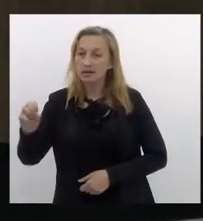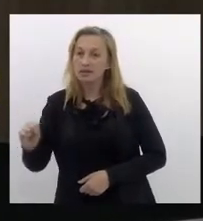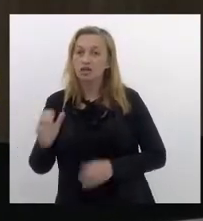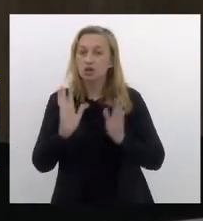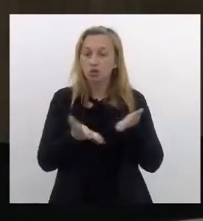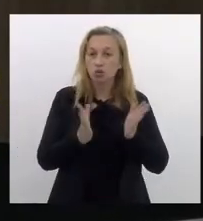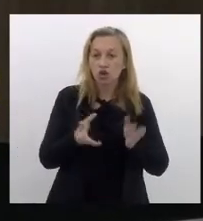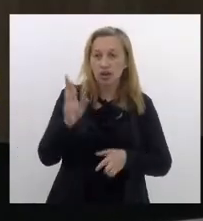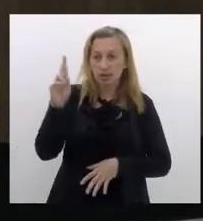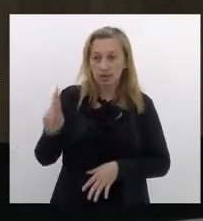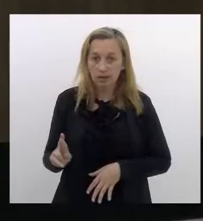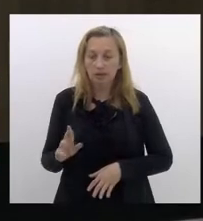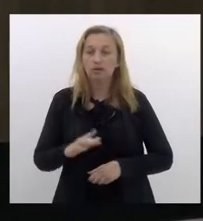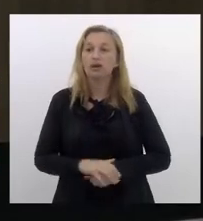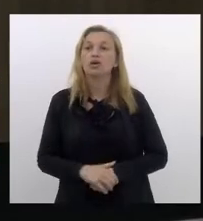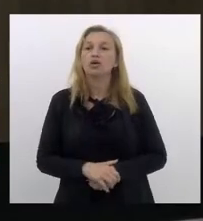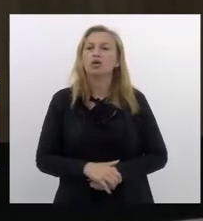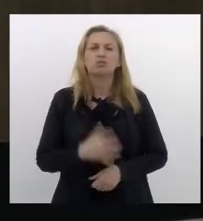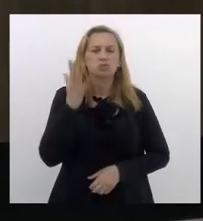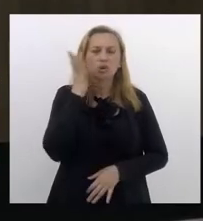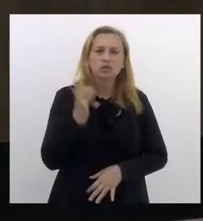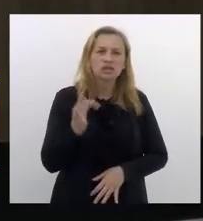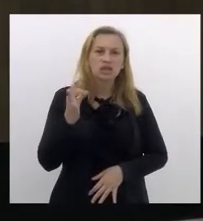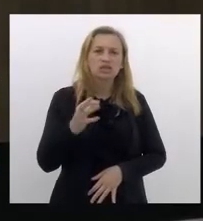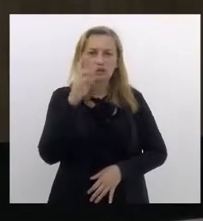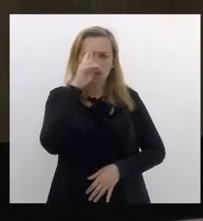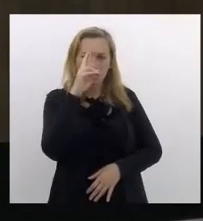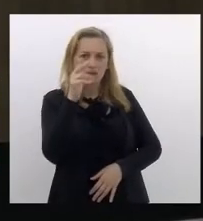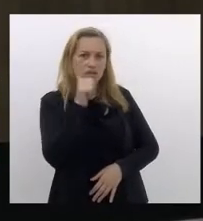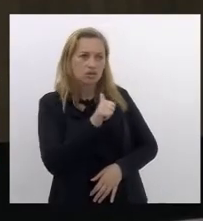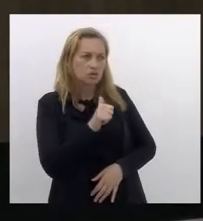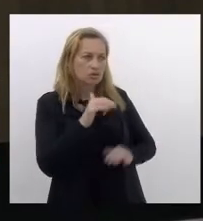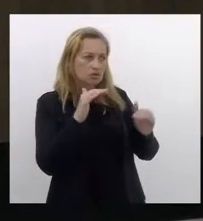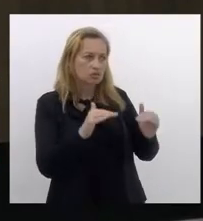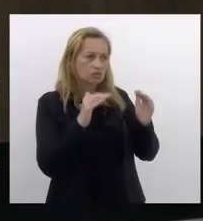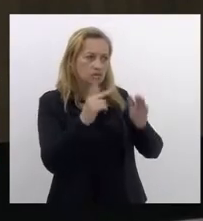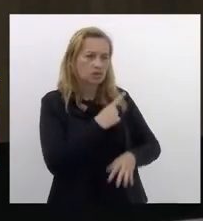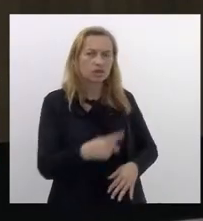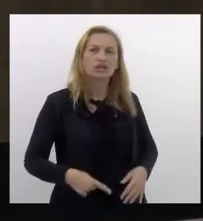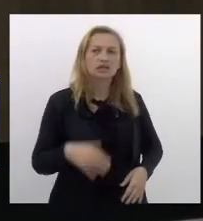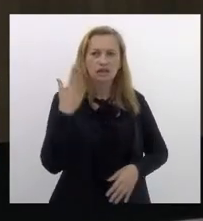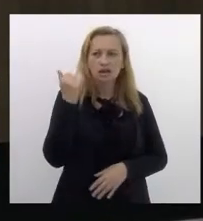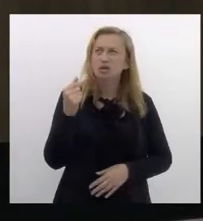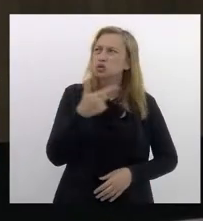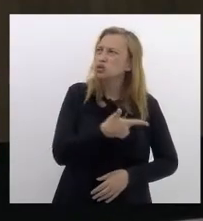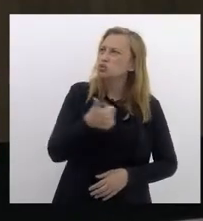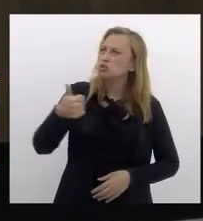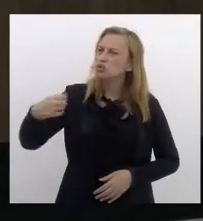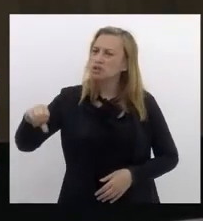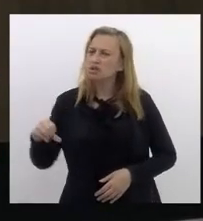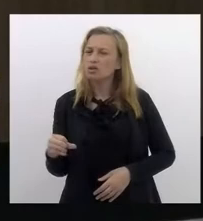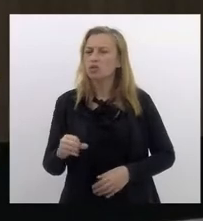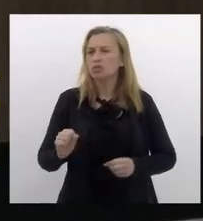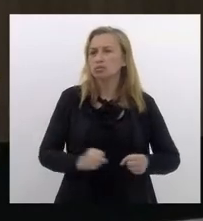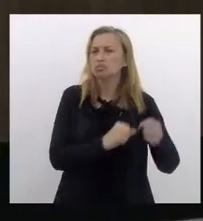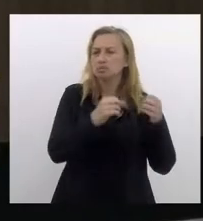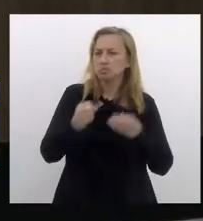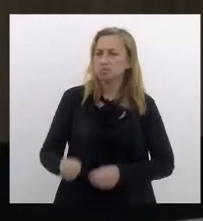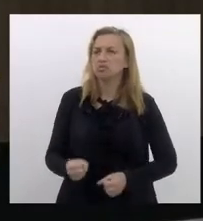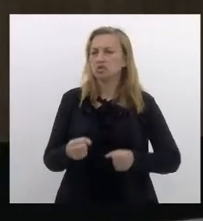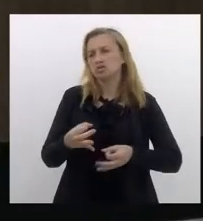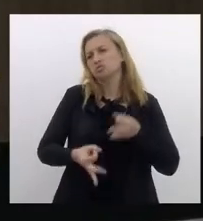entrância especial. Porque, não sei se Vossa Excelência se lembra, em 2019, o Poder Judiciário mandou para cá uma